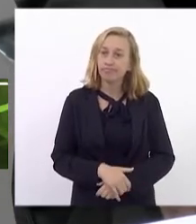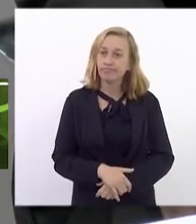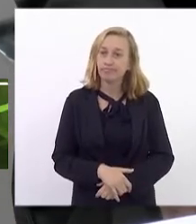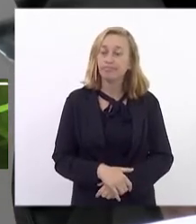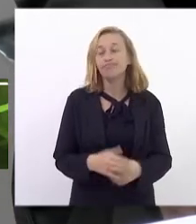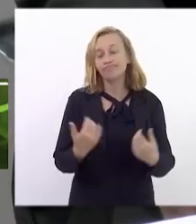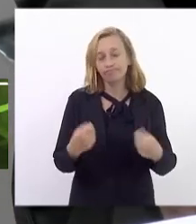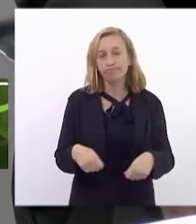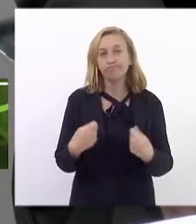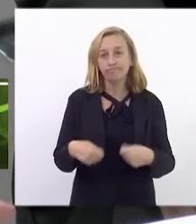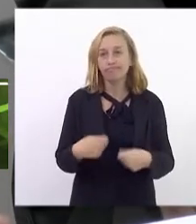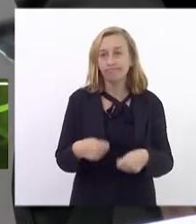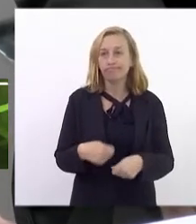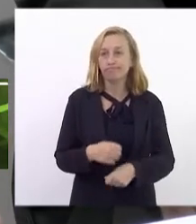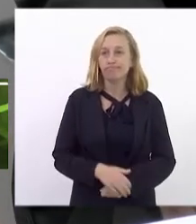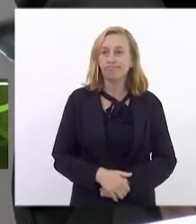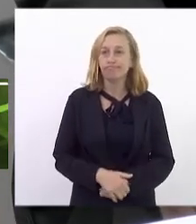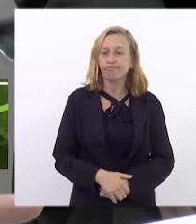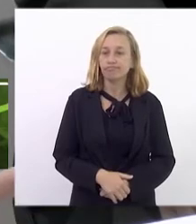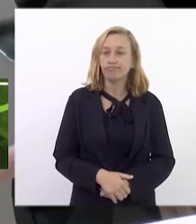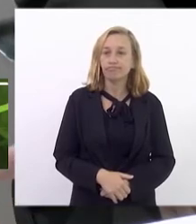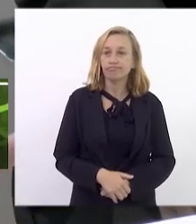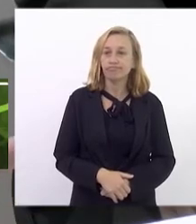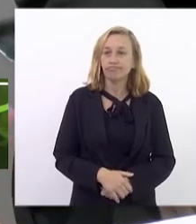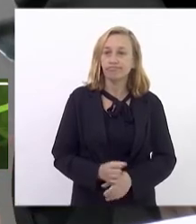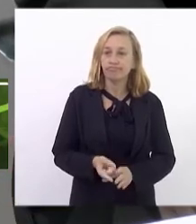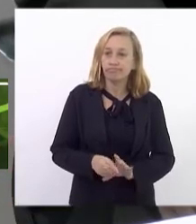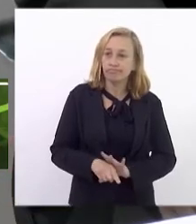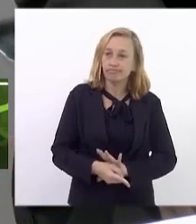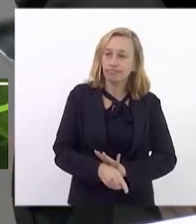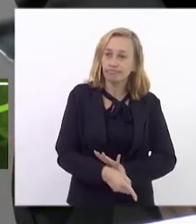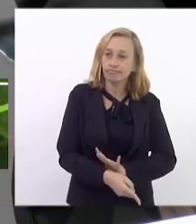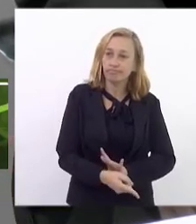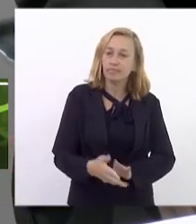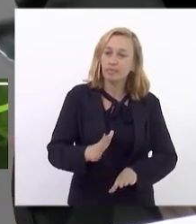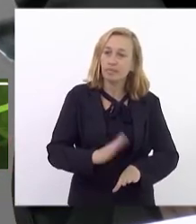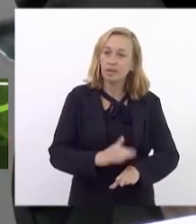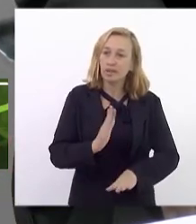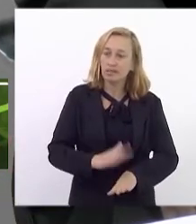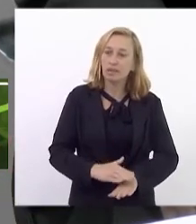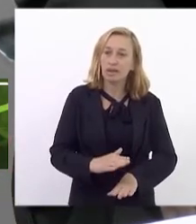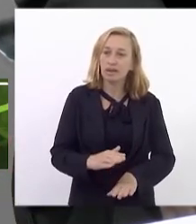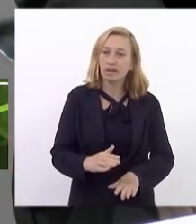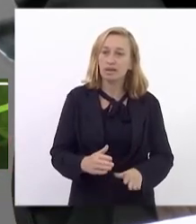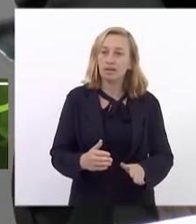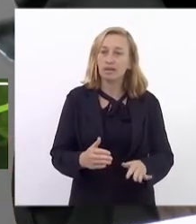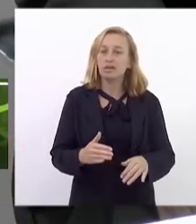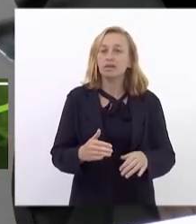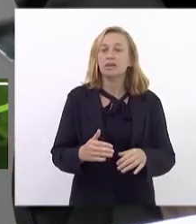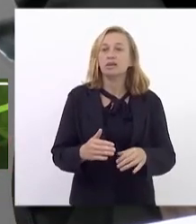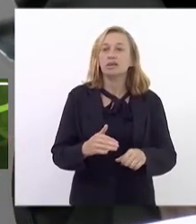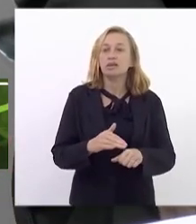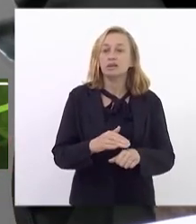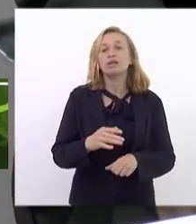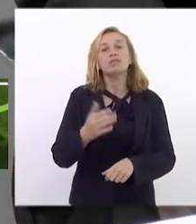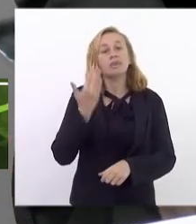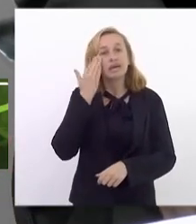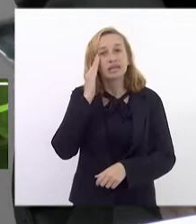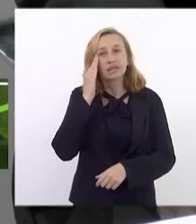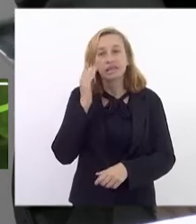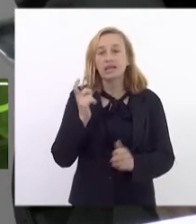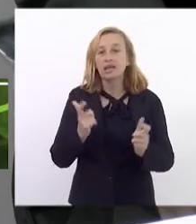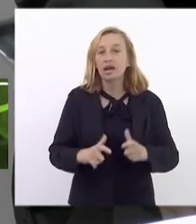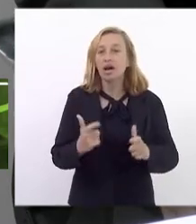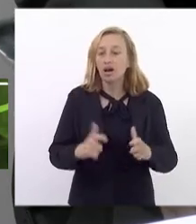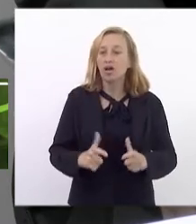vai precisar, digamos, debulhar isto para começar a entender e compreender onde é que está,